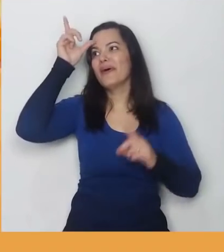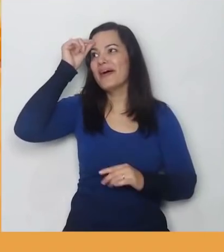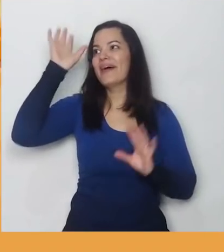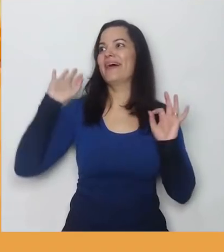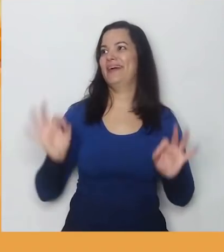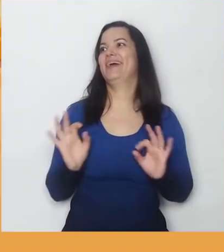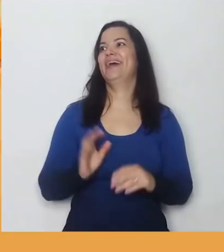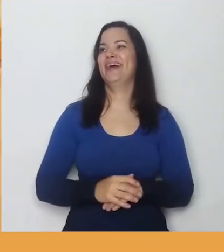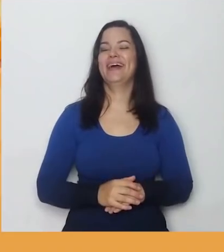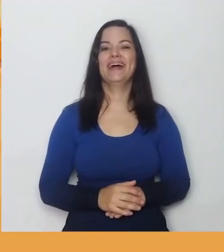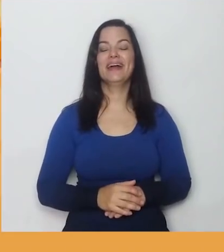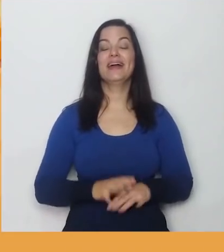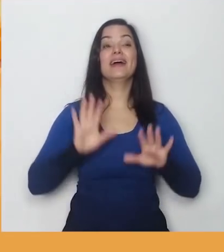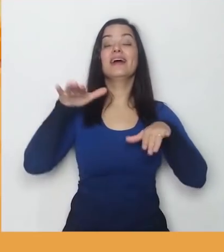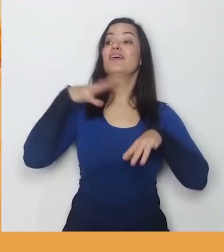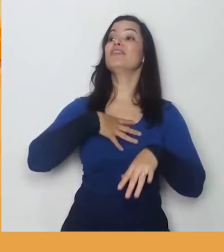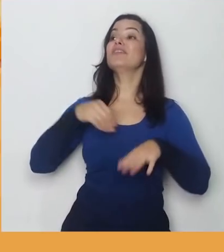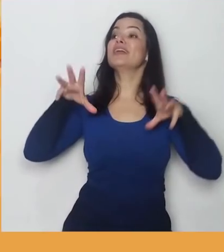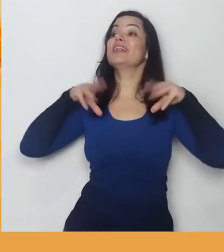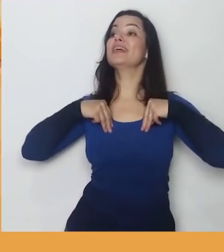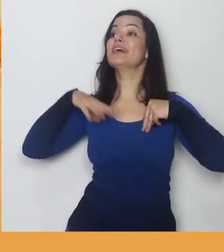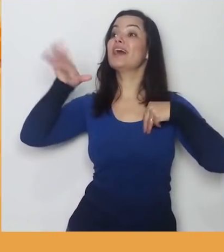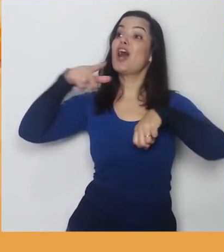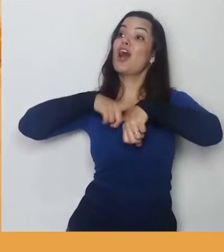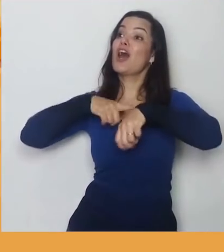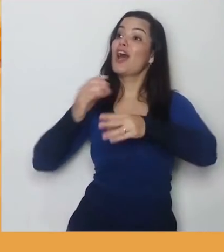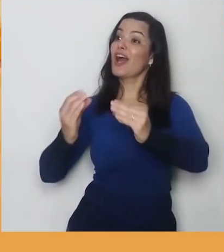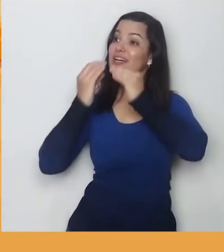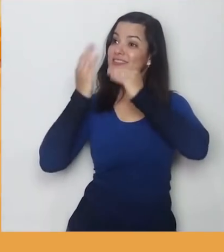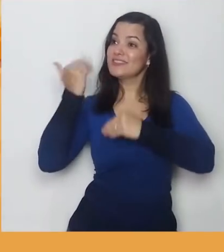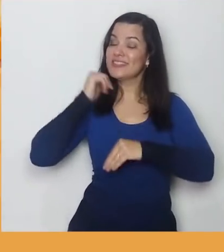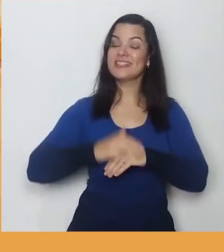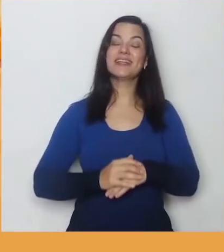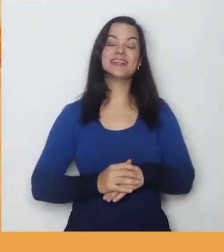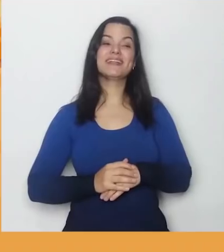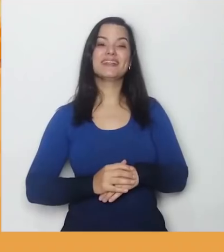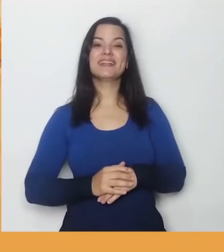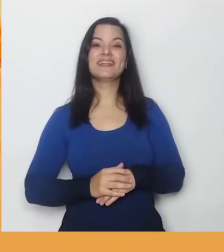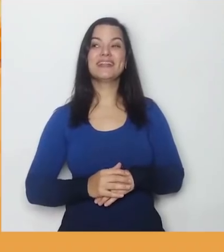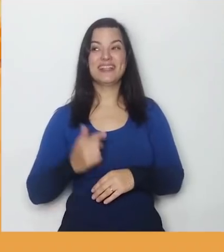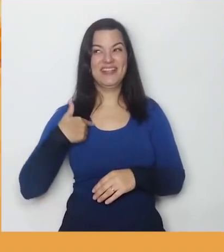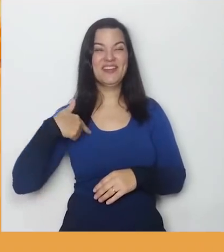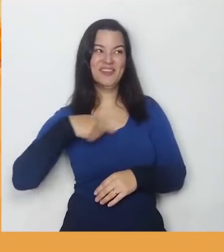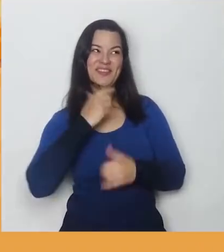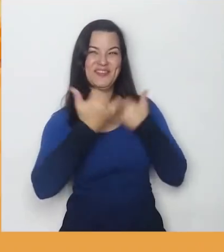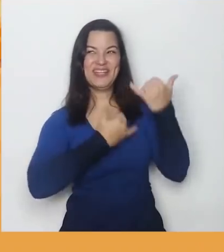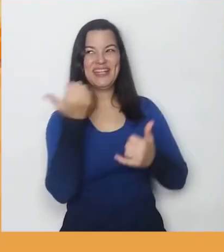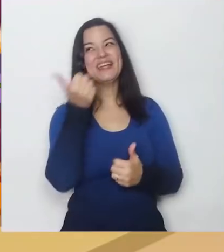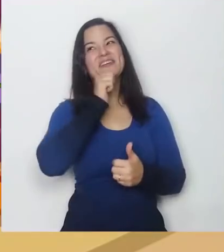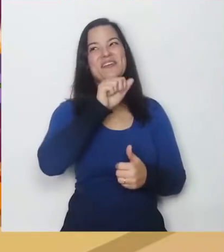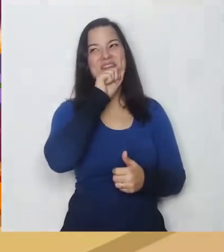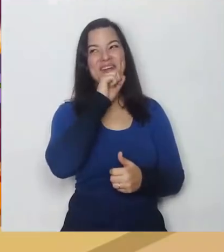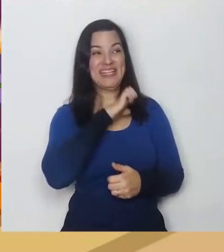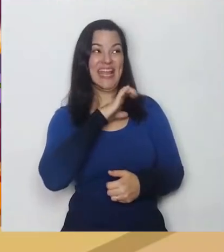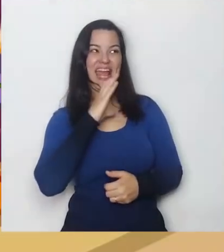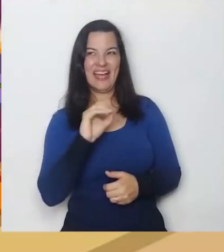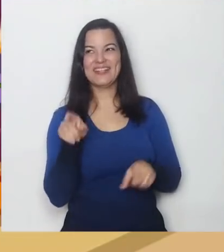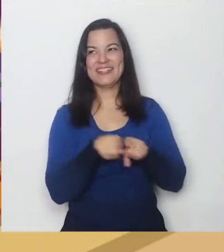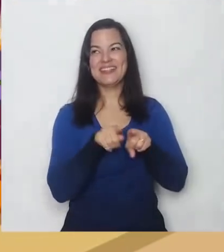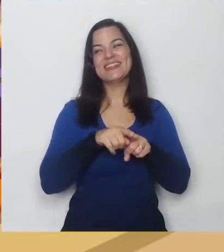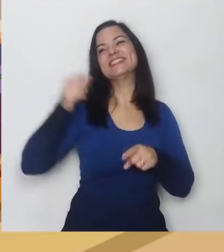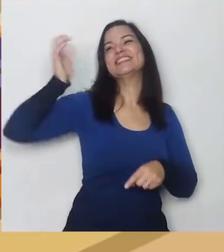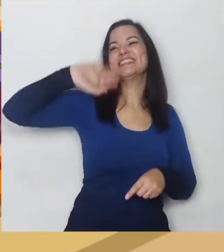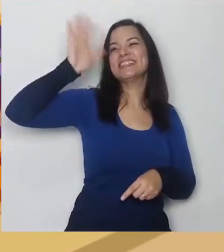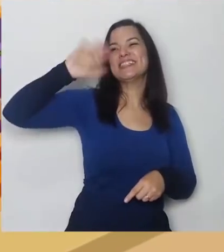bem. Mica, está na hora do lanche. Vou brincar de eco com a mamãe. Tchau,